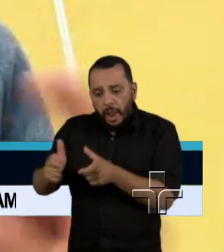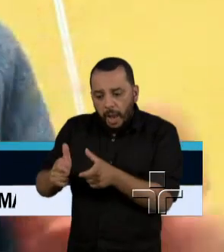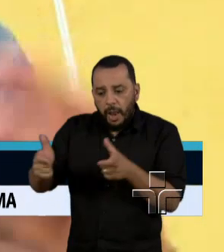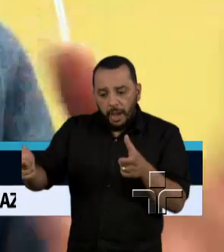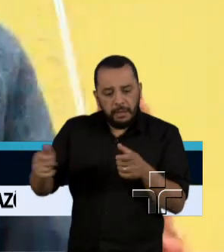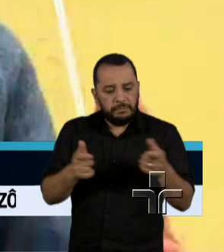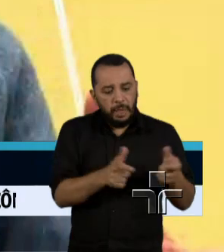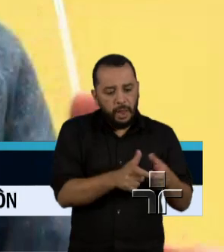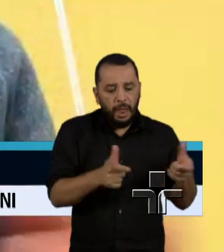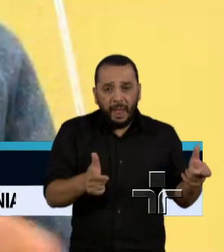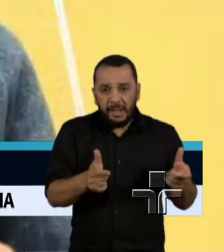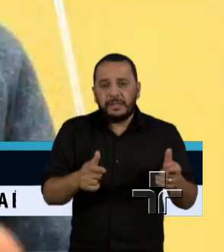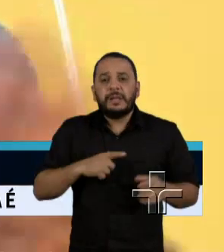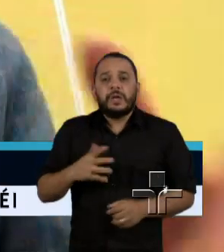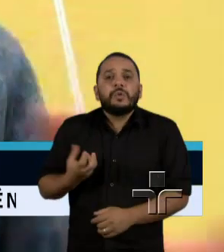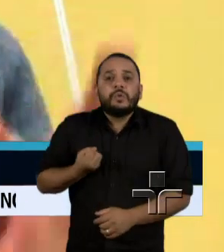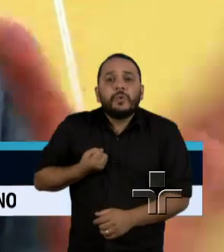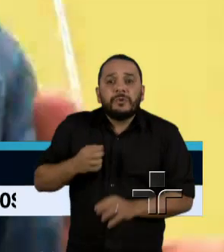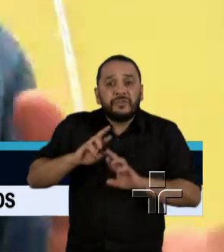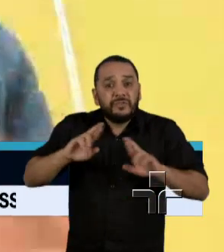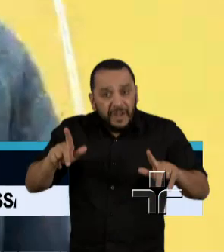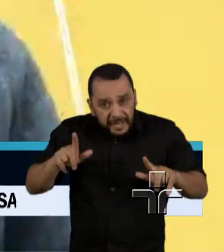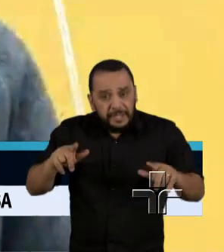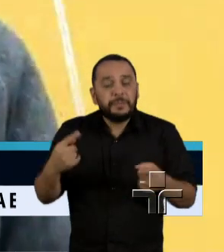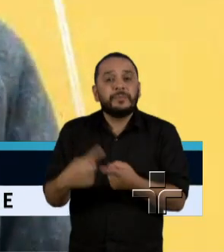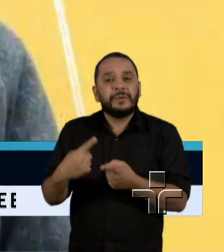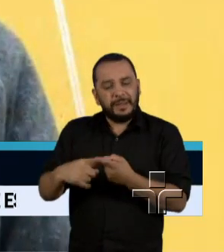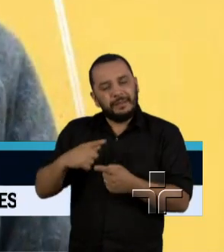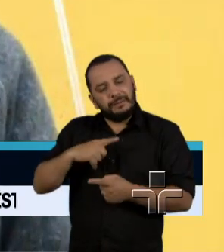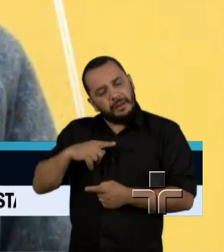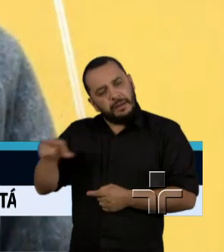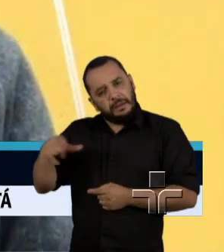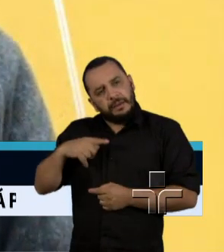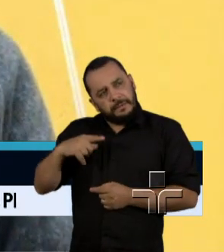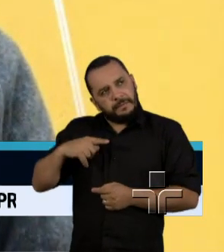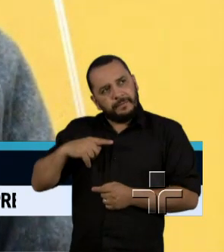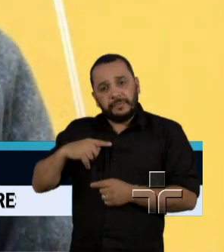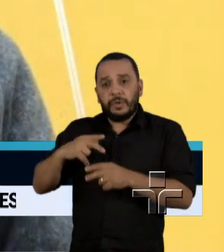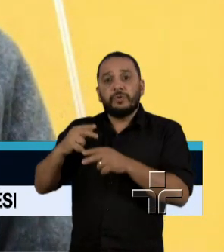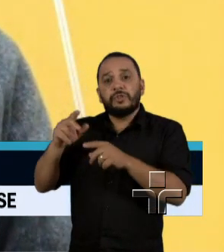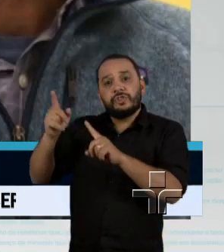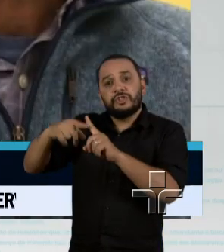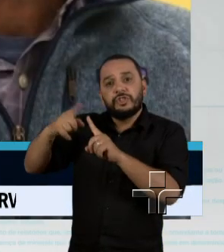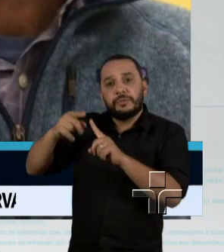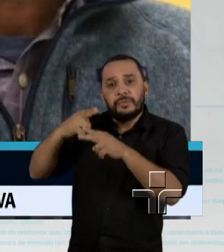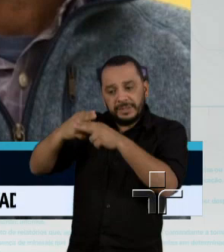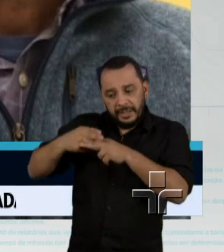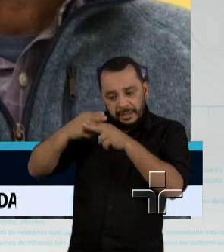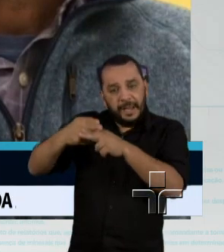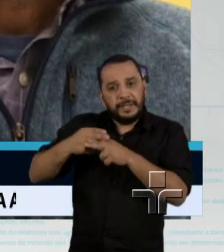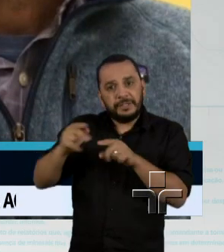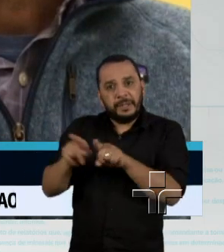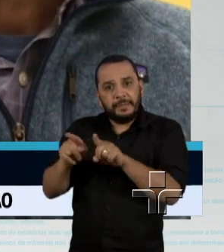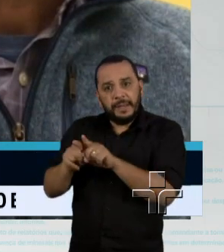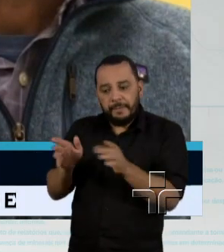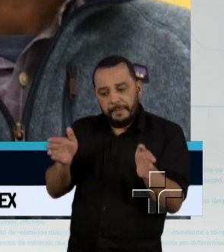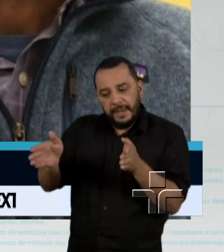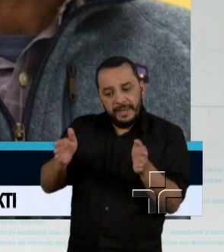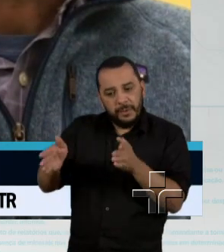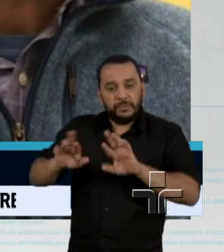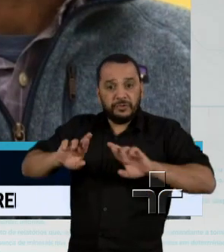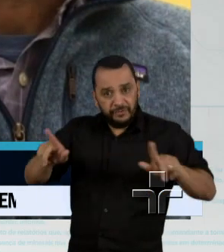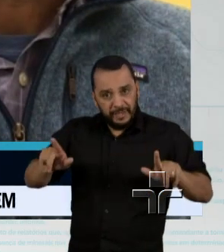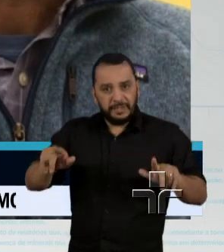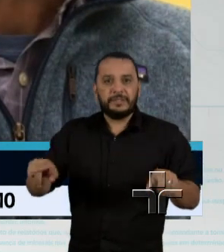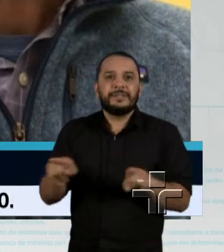tipos de satélite que elas estão usando e frequência com que elas estão avaliando diferentes. Tasso, o governo ironizou a suspensão de verbas